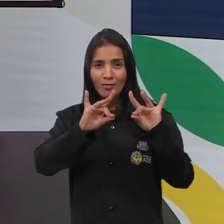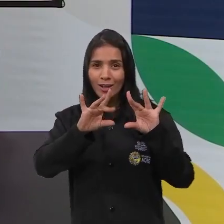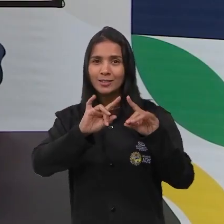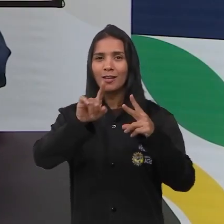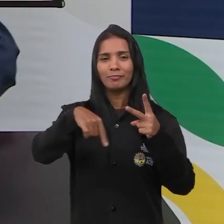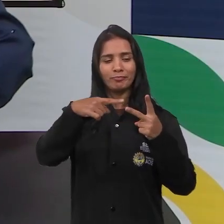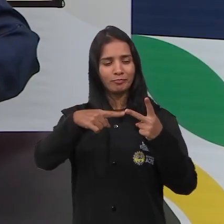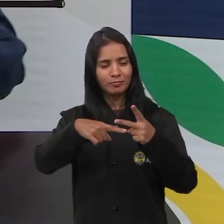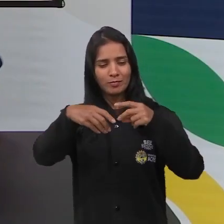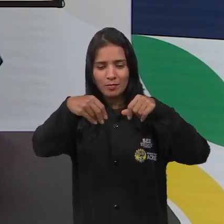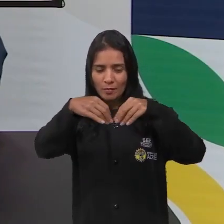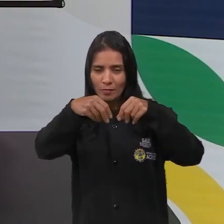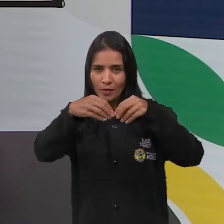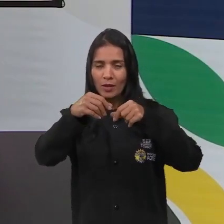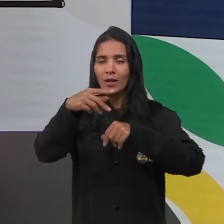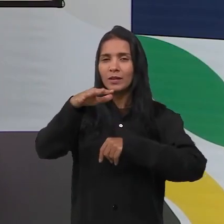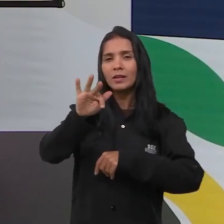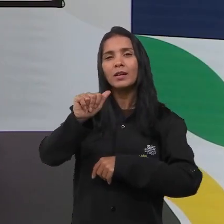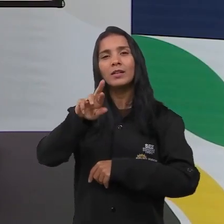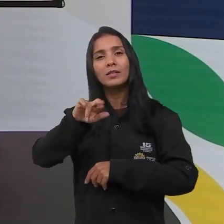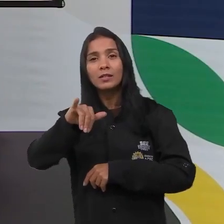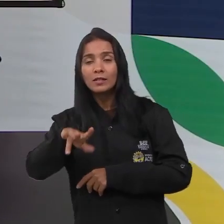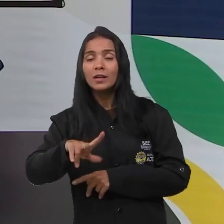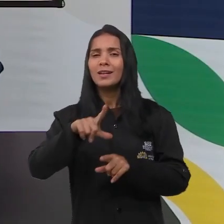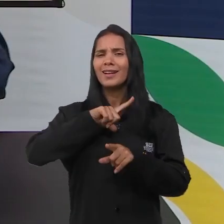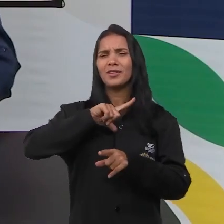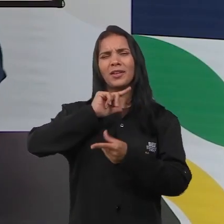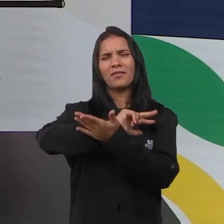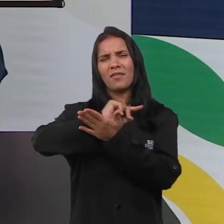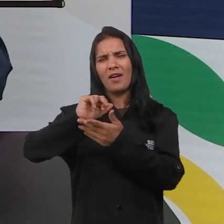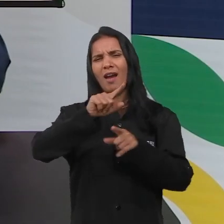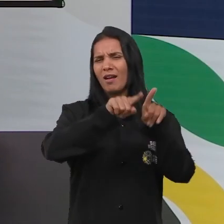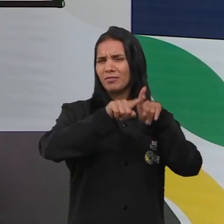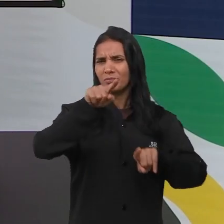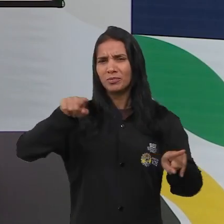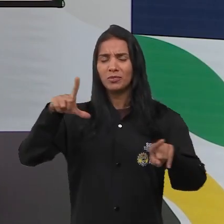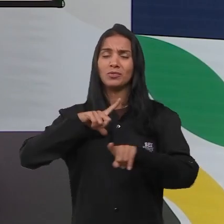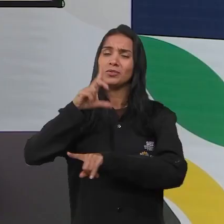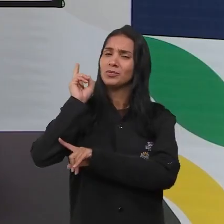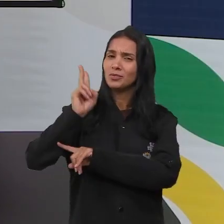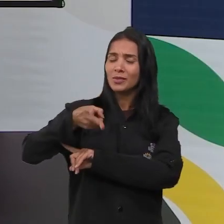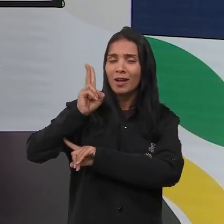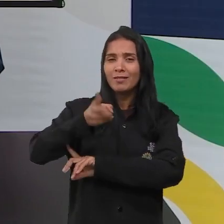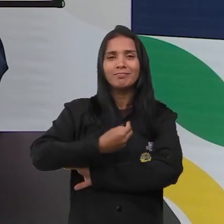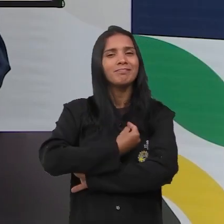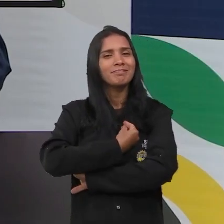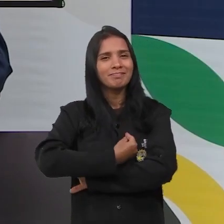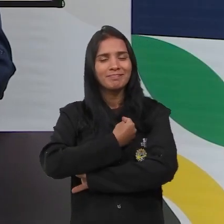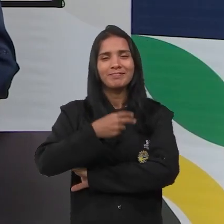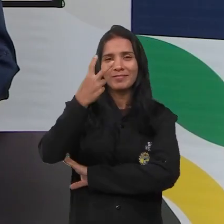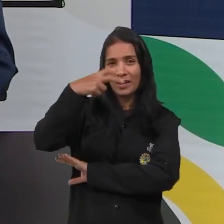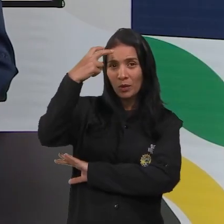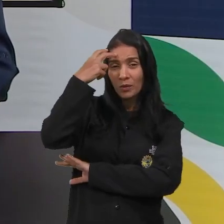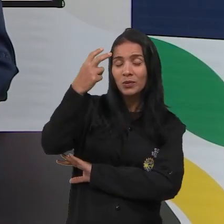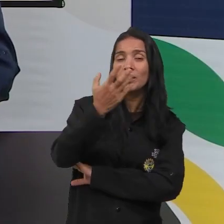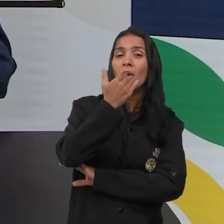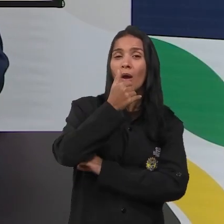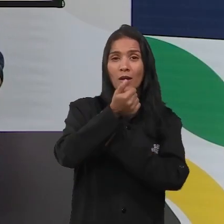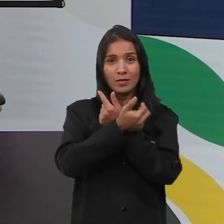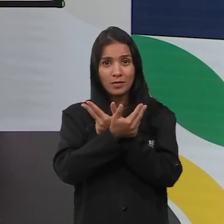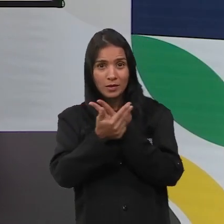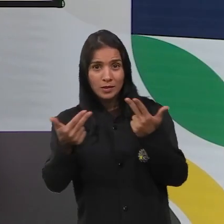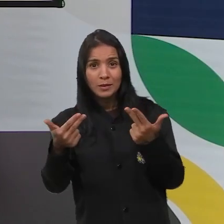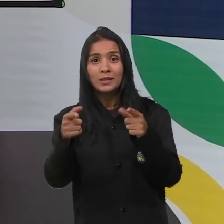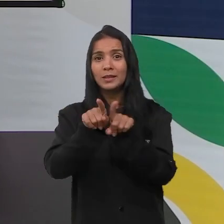e nós temos vários outros produtos que, de certa forma, estão presentes aí na nossa alimentação. Quer